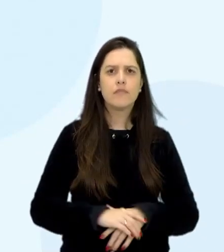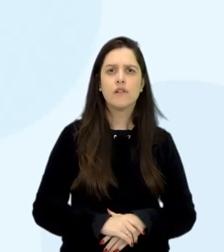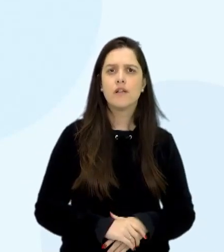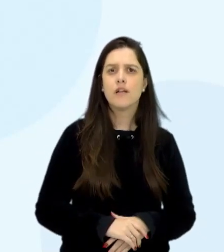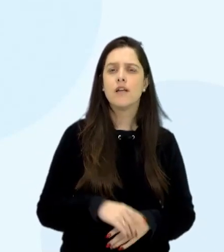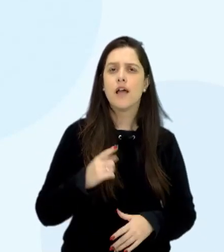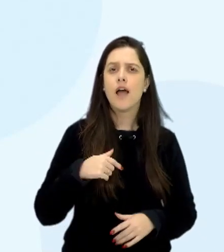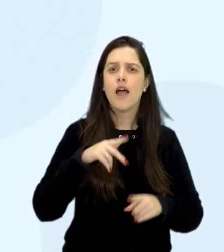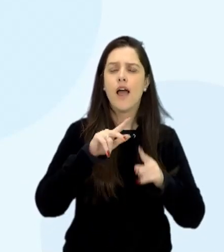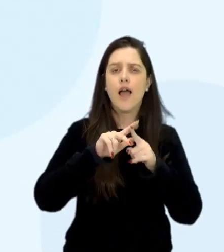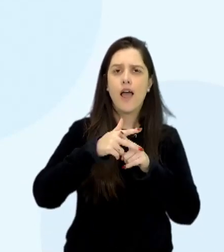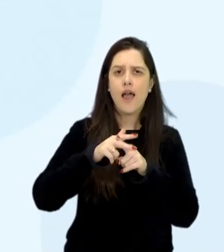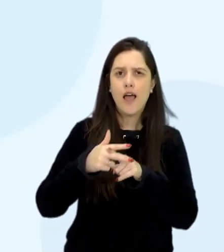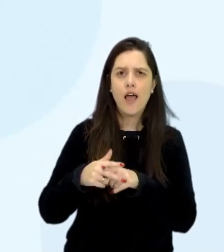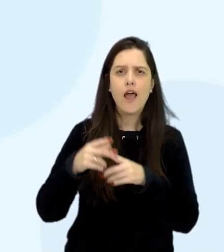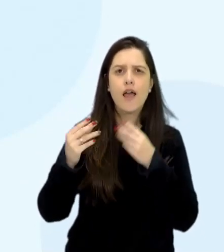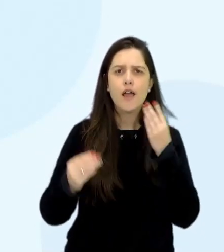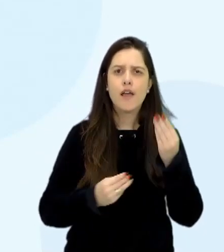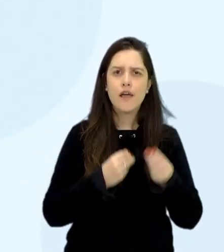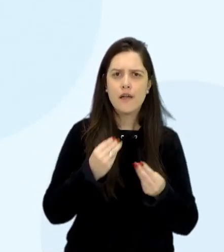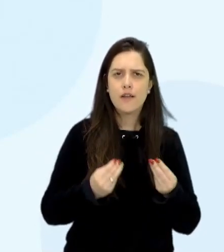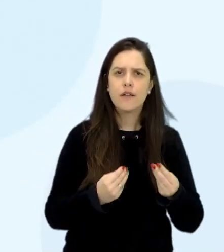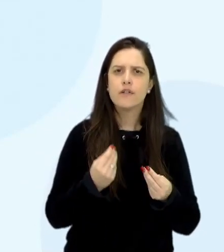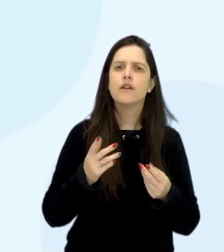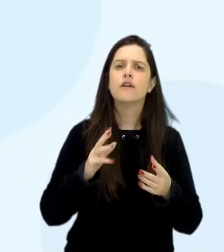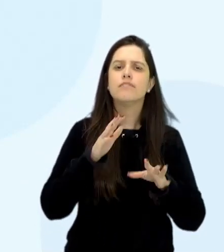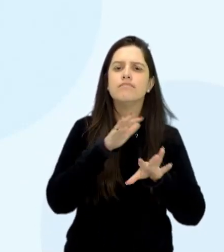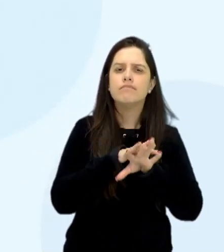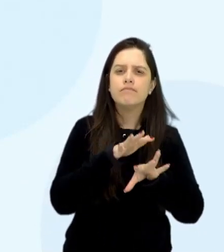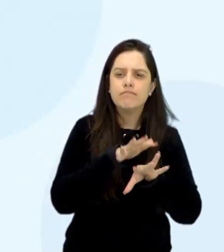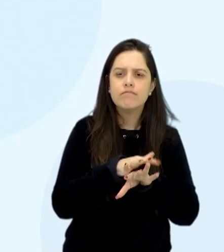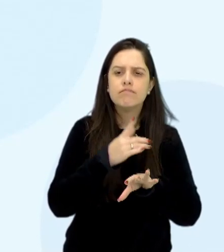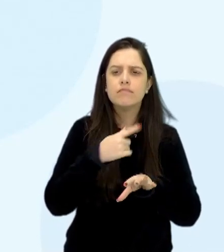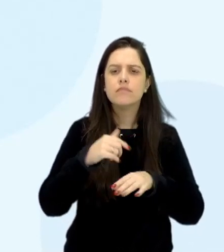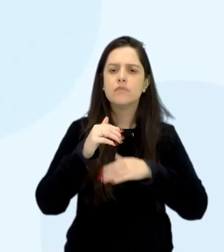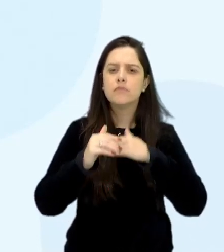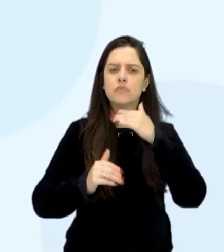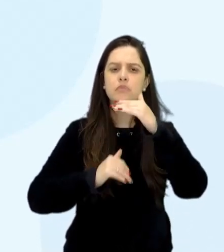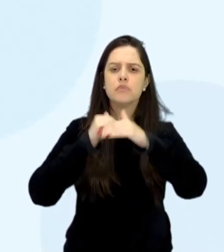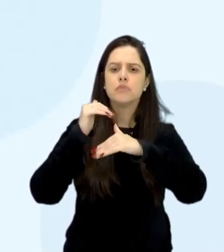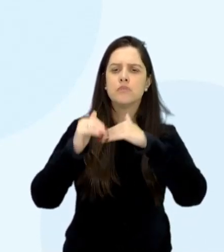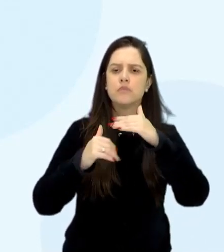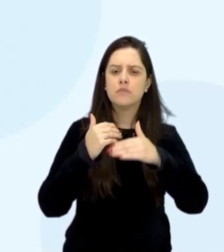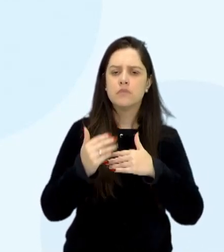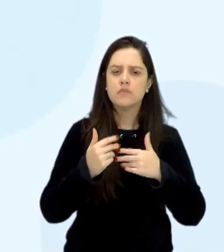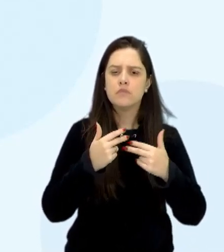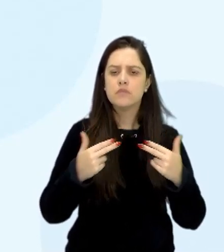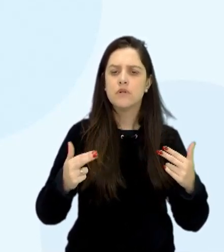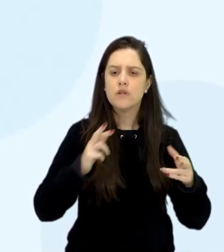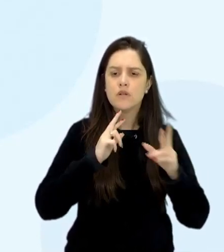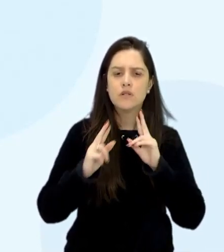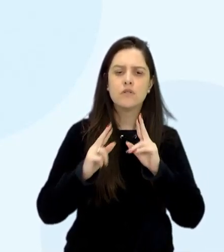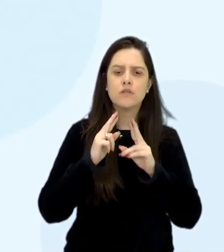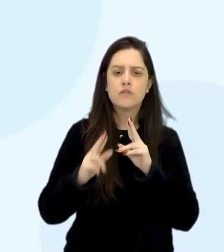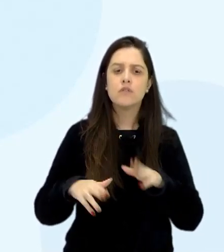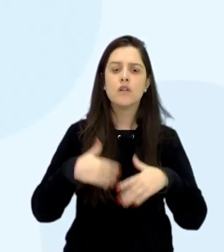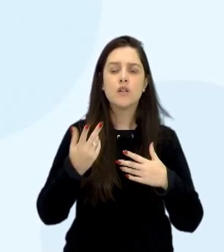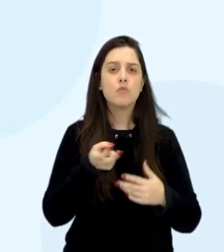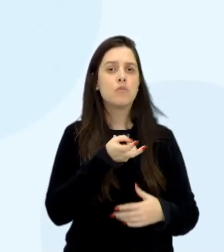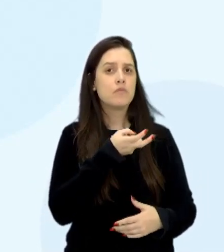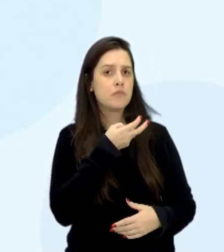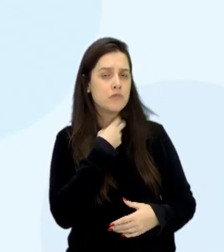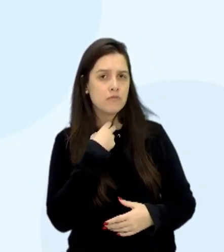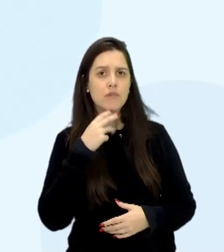As ferramentas computacionais e matemáticas desenvolvidas para estudar as relações entre os morcegos e